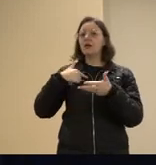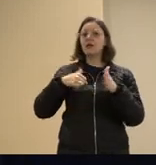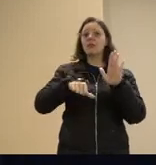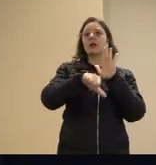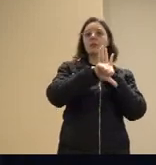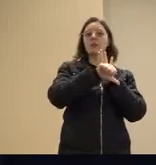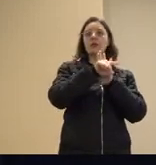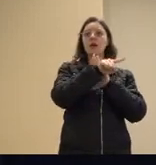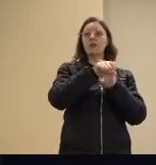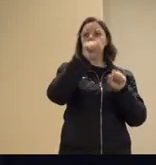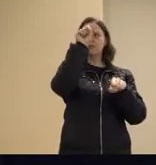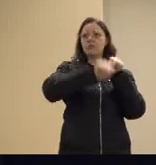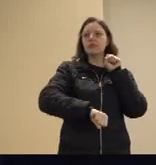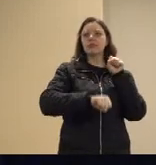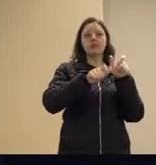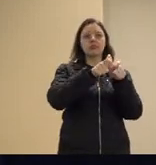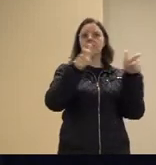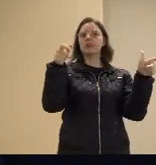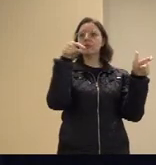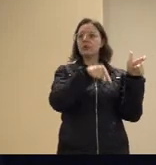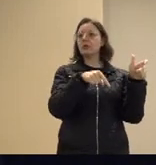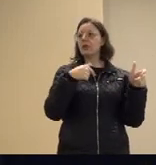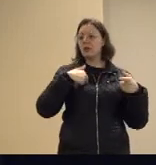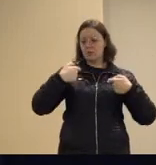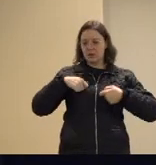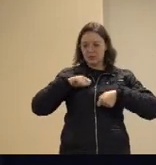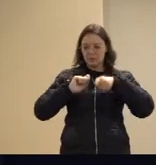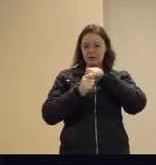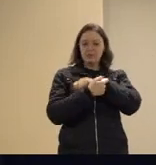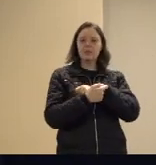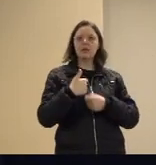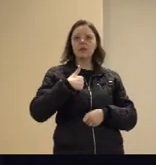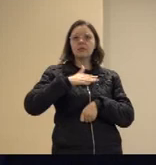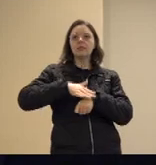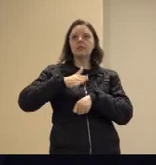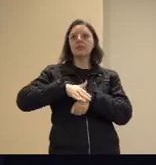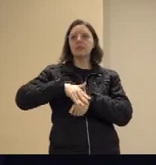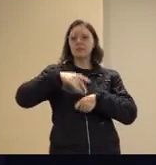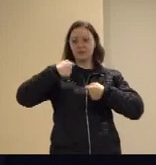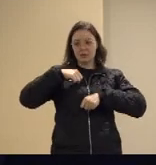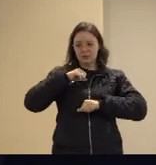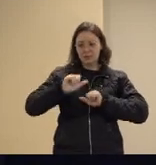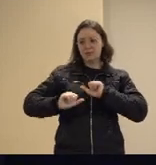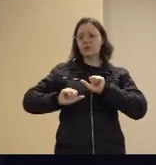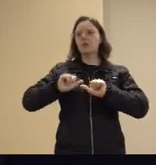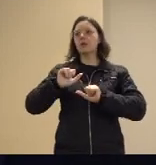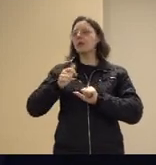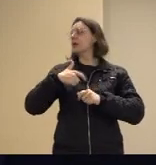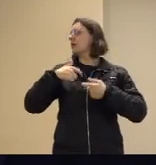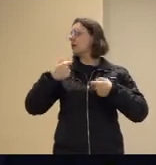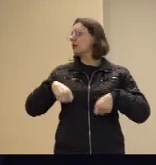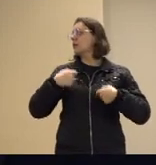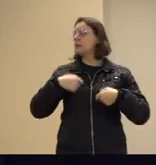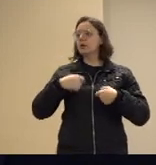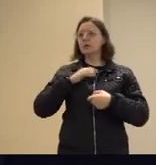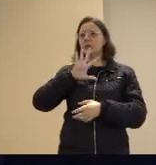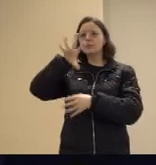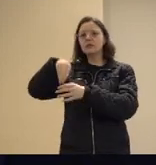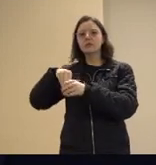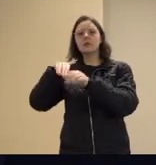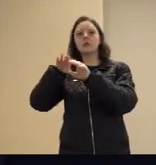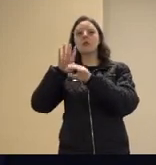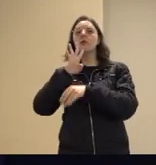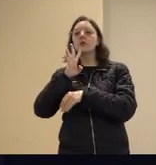onde a brutalidade é gigante. Eu tenho que me readaptar, eu tenho que me transformar, eu tenho que imergir no sistema